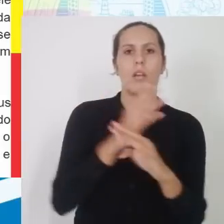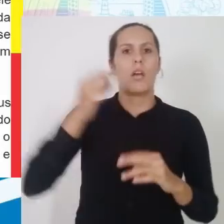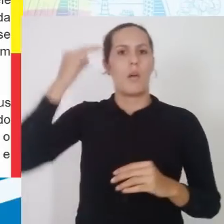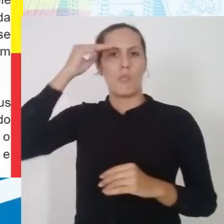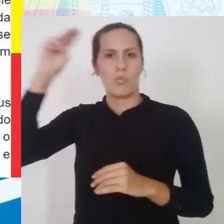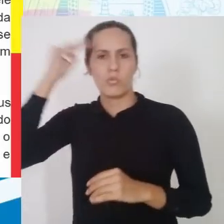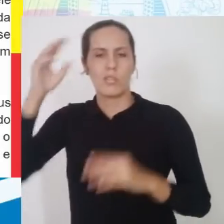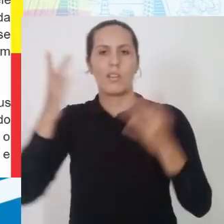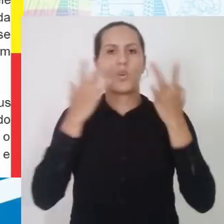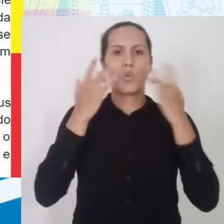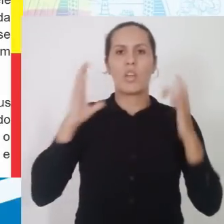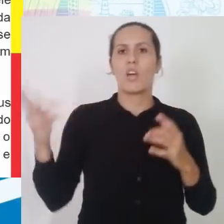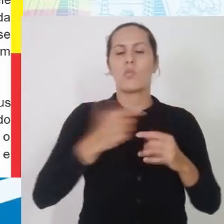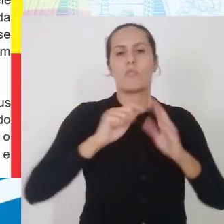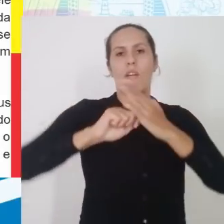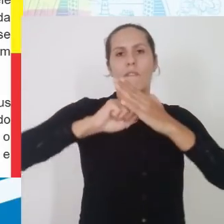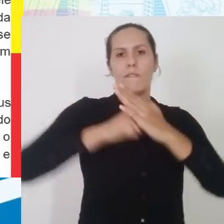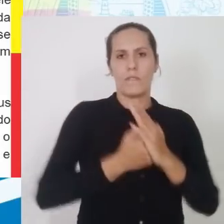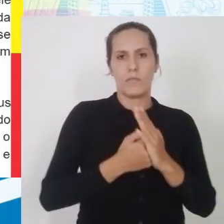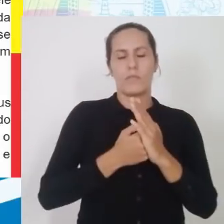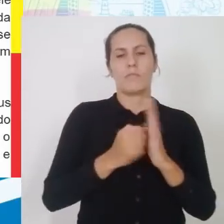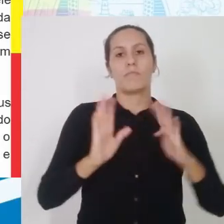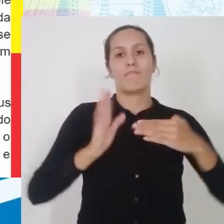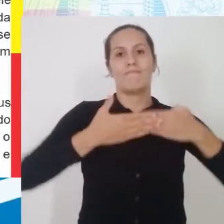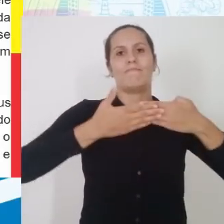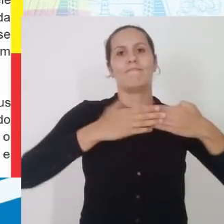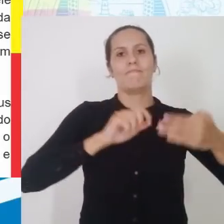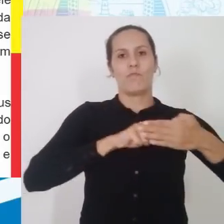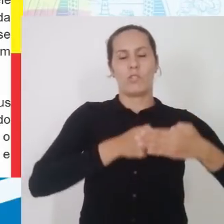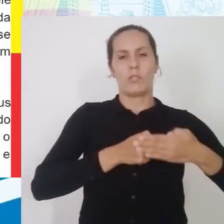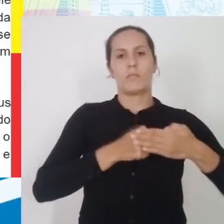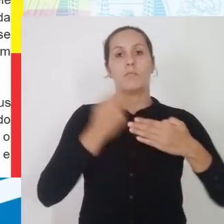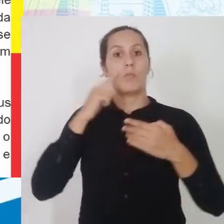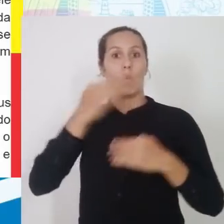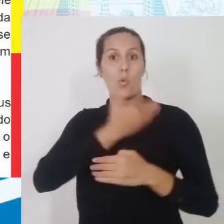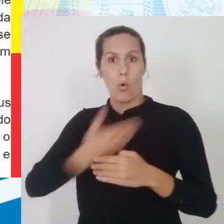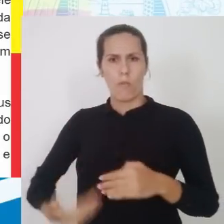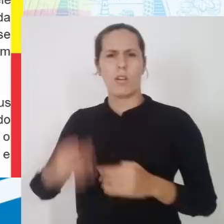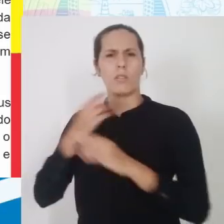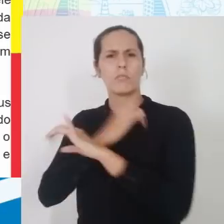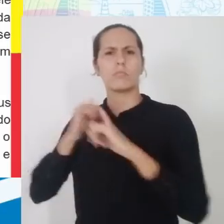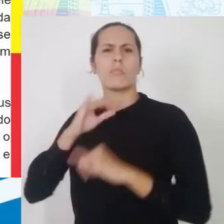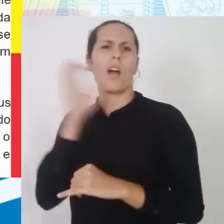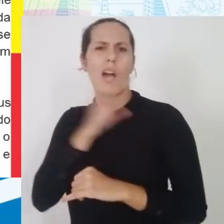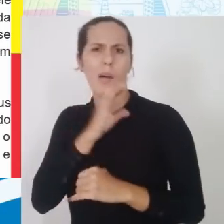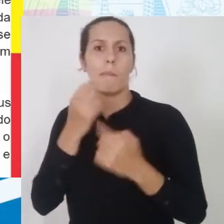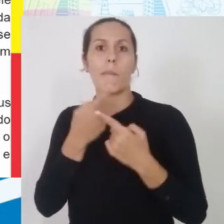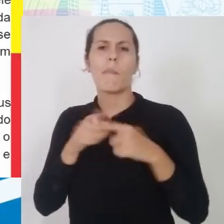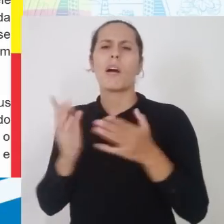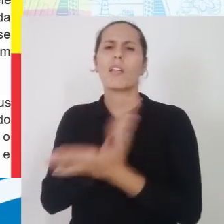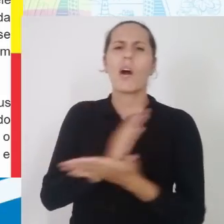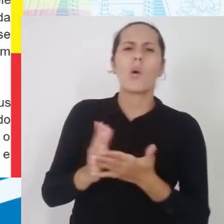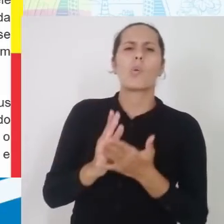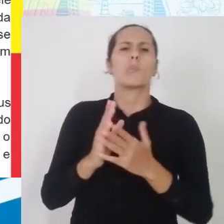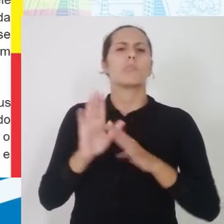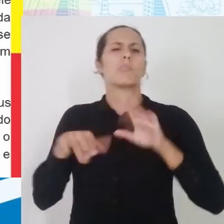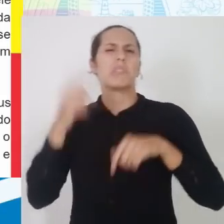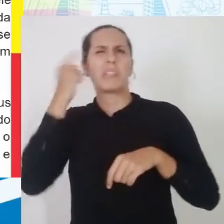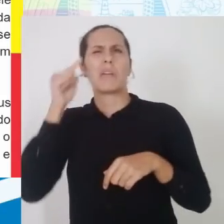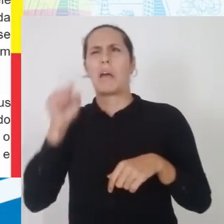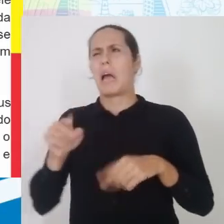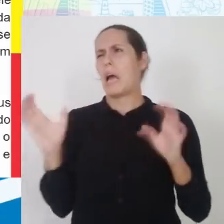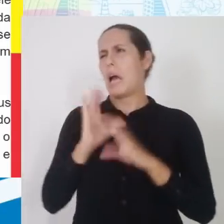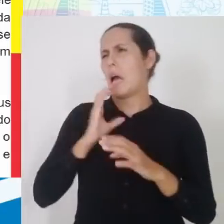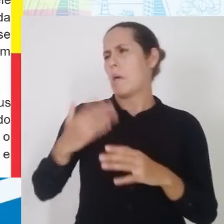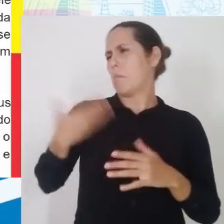cumpriram o decreto à risca no primeiro fim de semana. Era possível ver ainda muitas pessoas nas ruas ou se reunindo na casa de amigos para